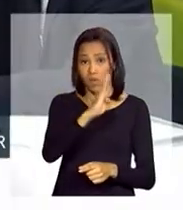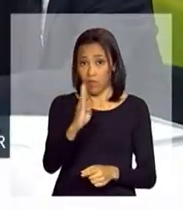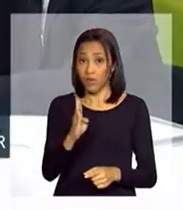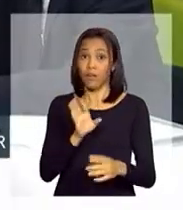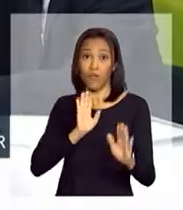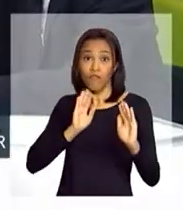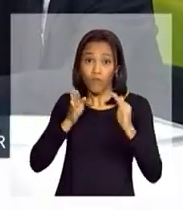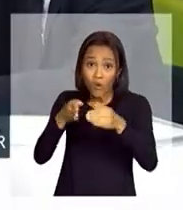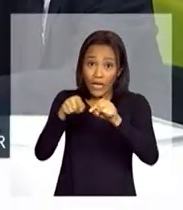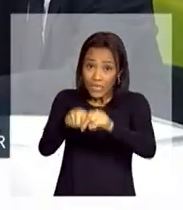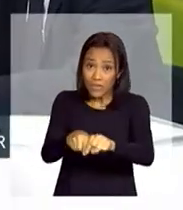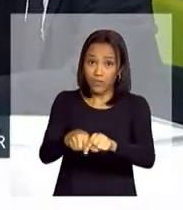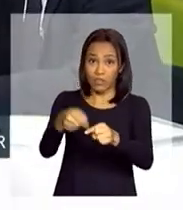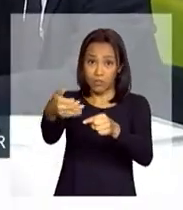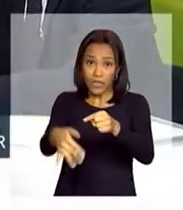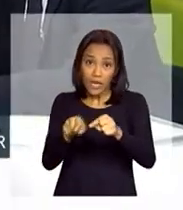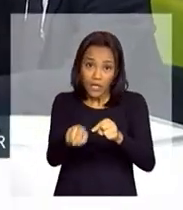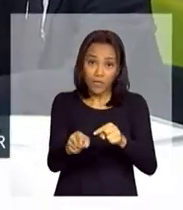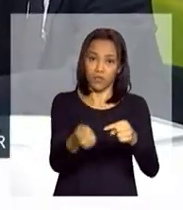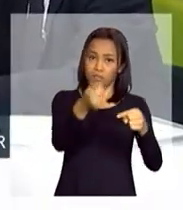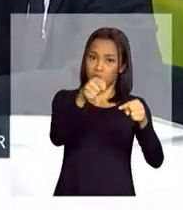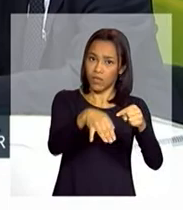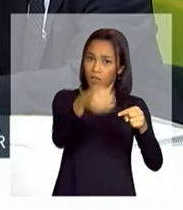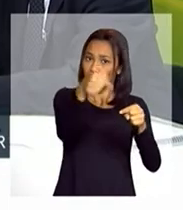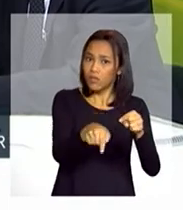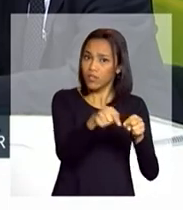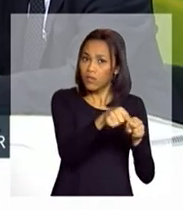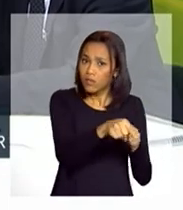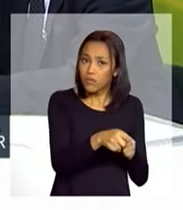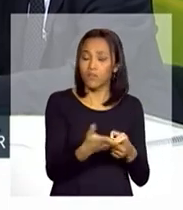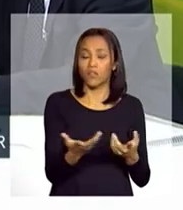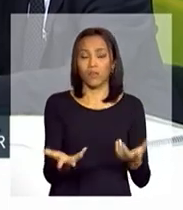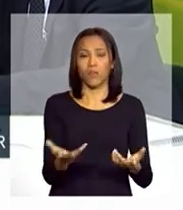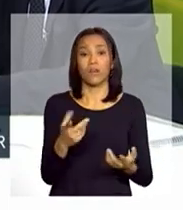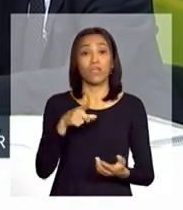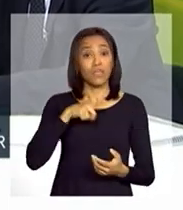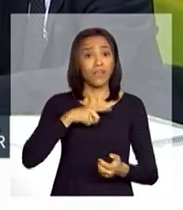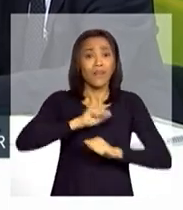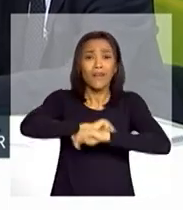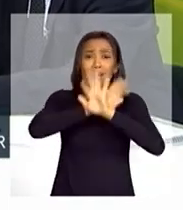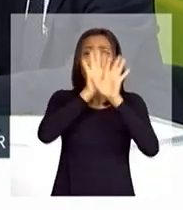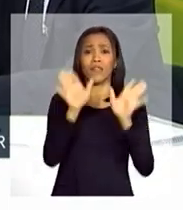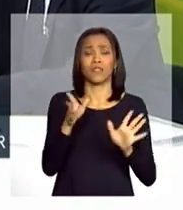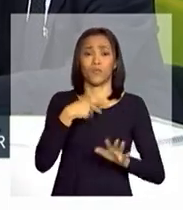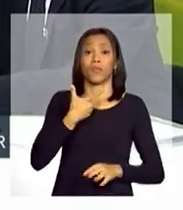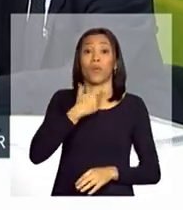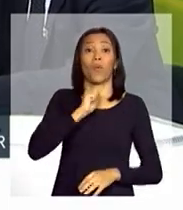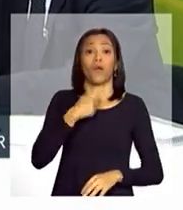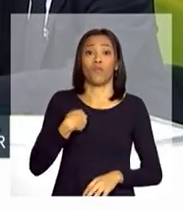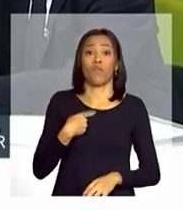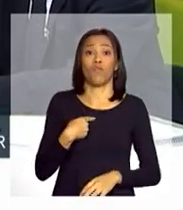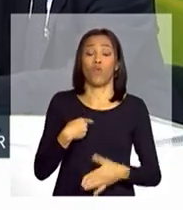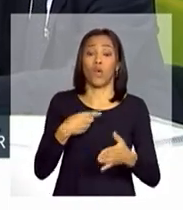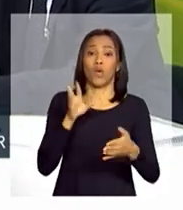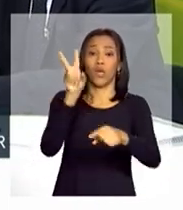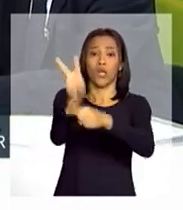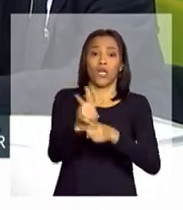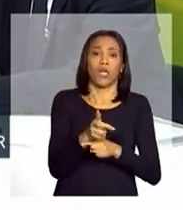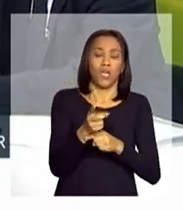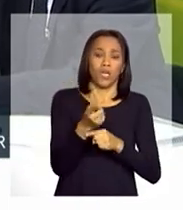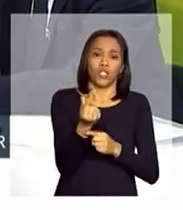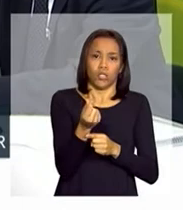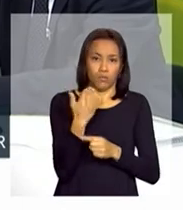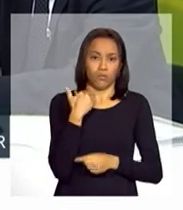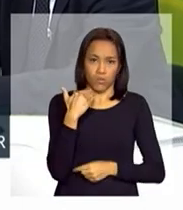pelo sistema de telefone e dizem isso ou seja garantir que seja assim que tenha transparência na hora que eu vou contratar um empréstimo eu preciso